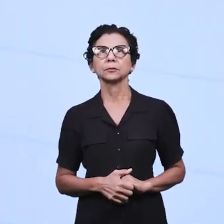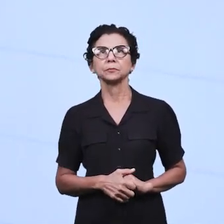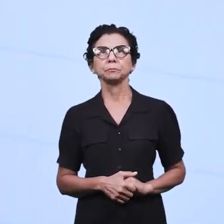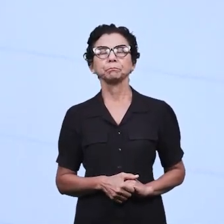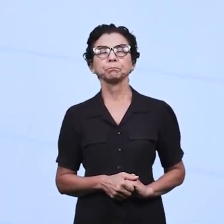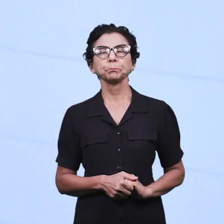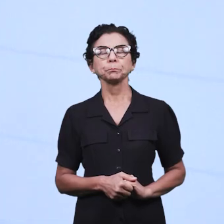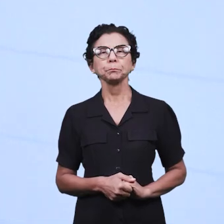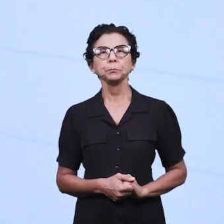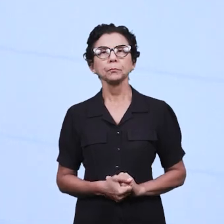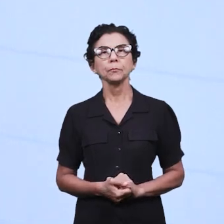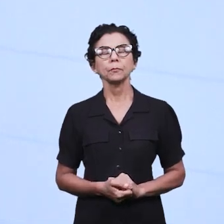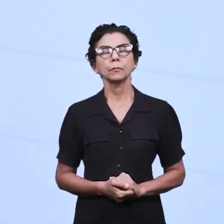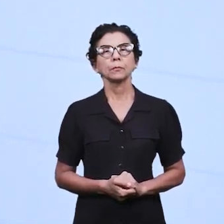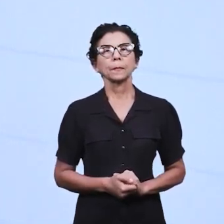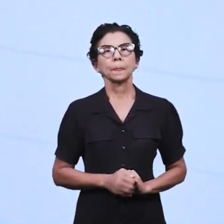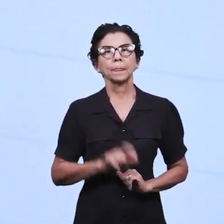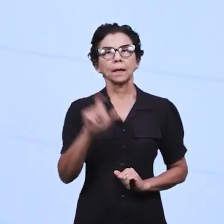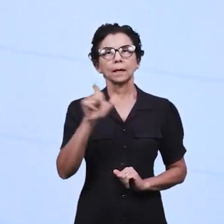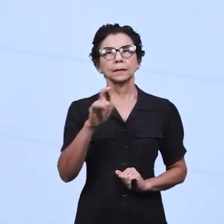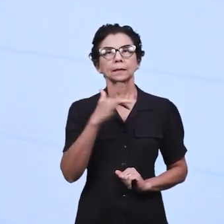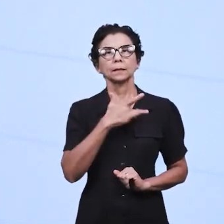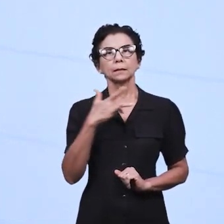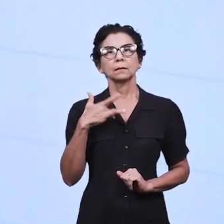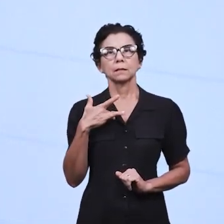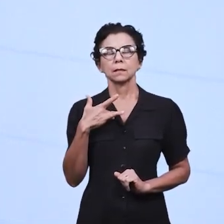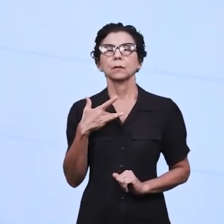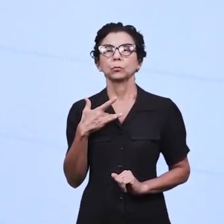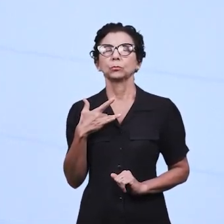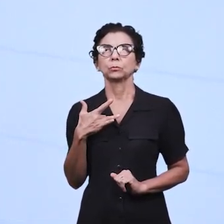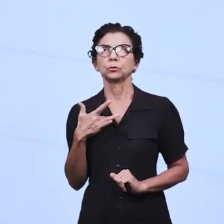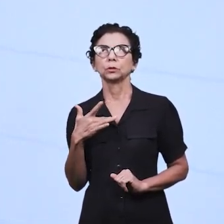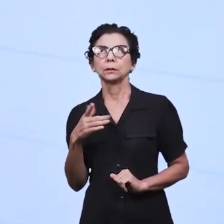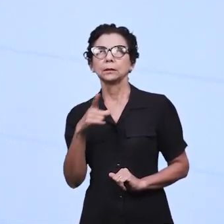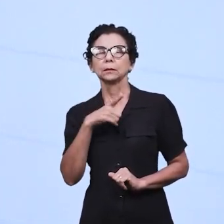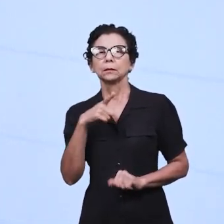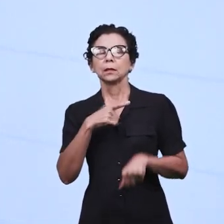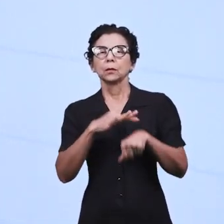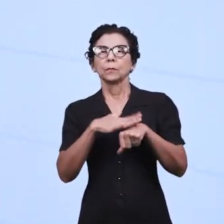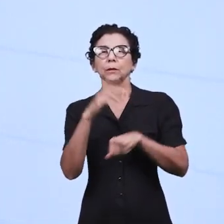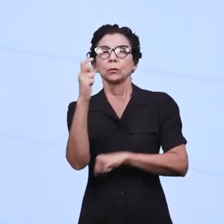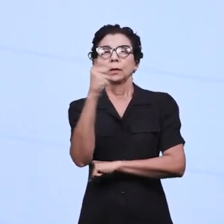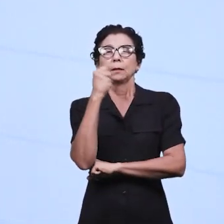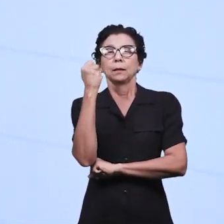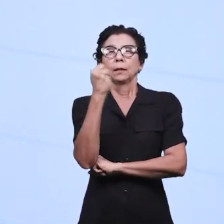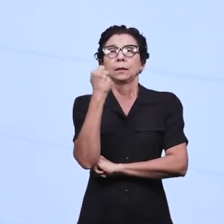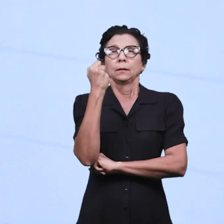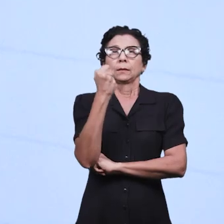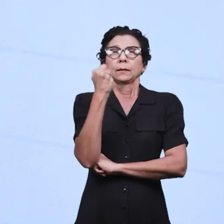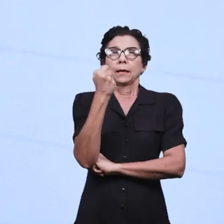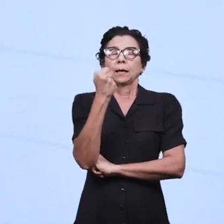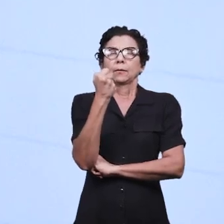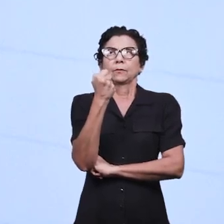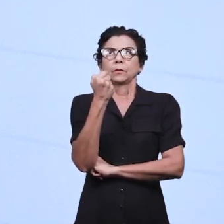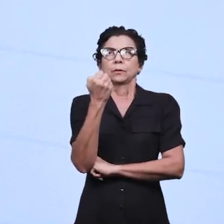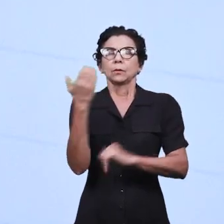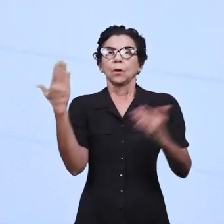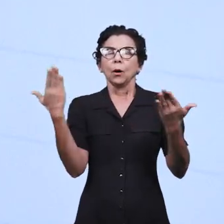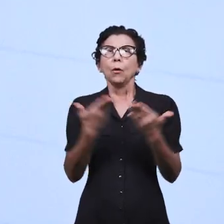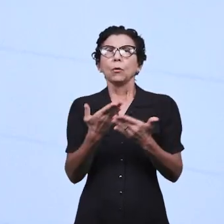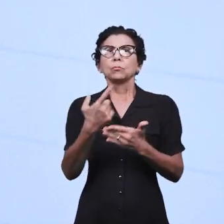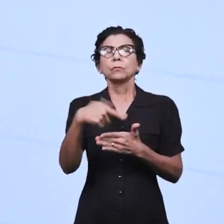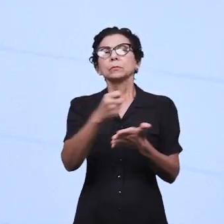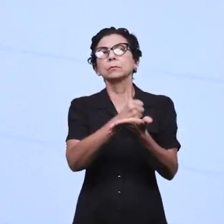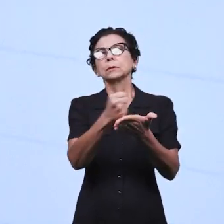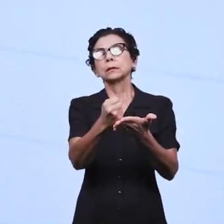tem plano de saúde e está acometido de uma doença grave, e essa doença é pré-existente, estou fazendo adesão hoje, eu sei da